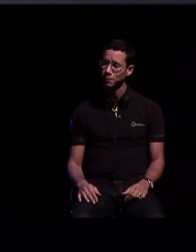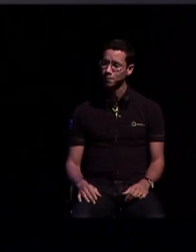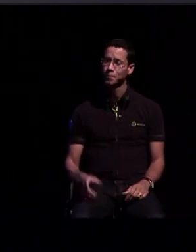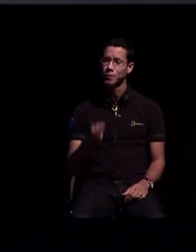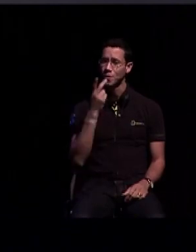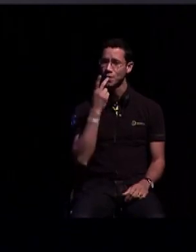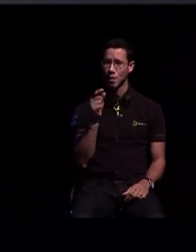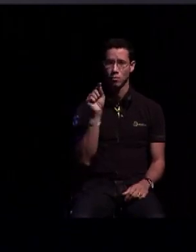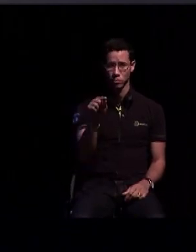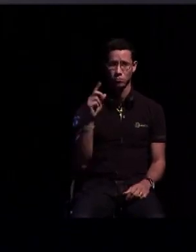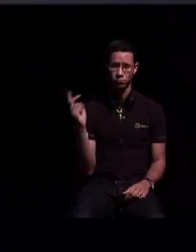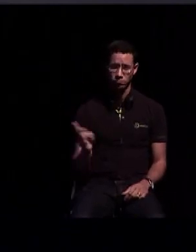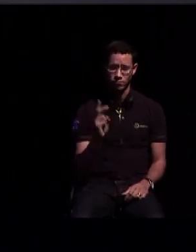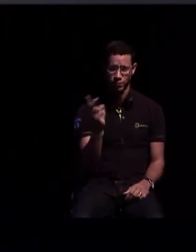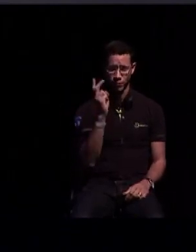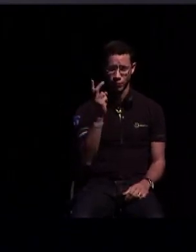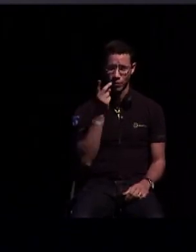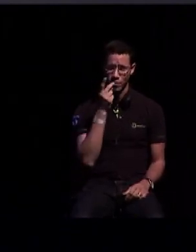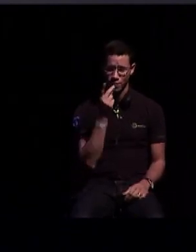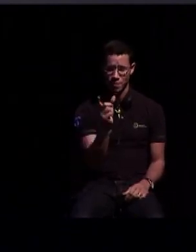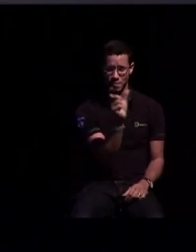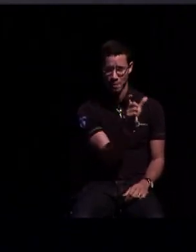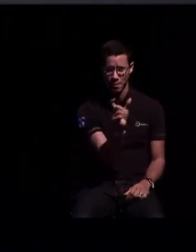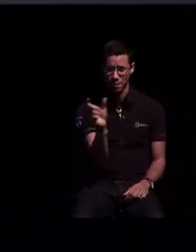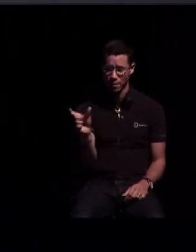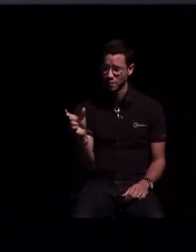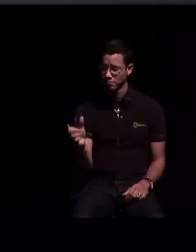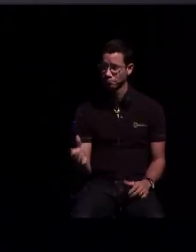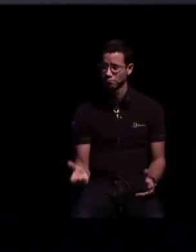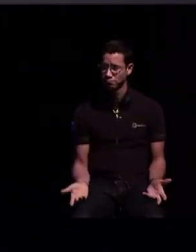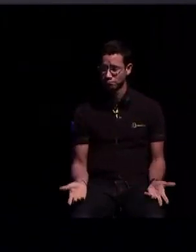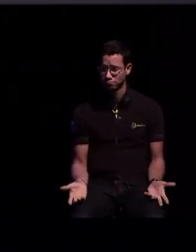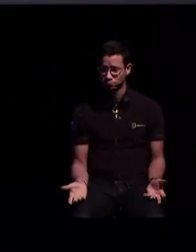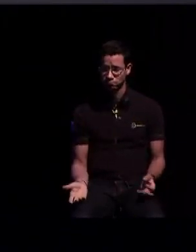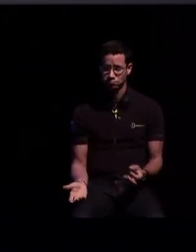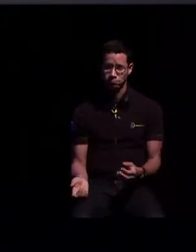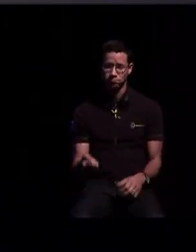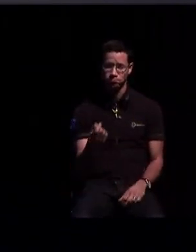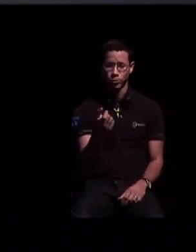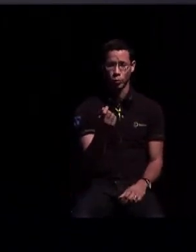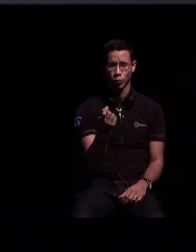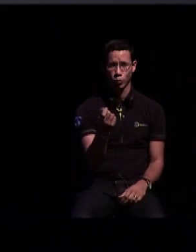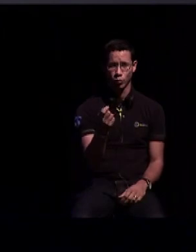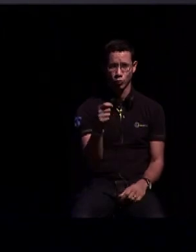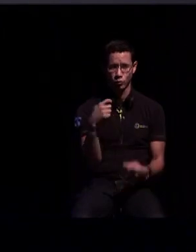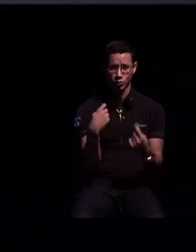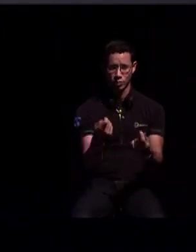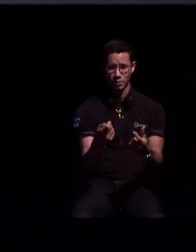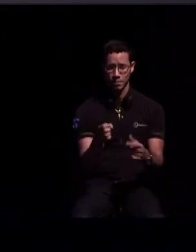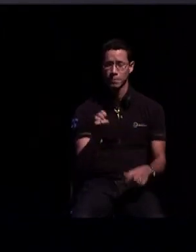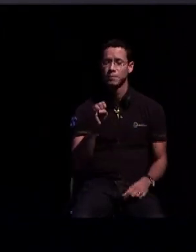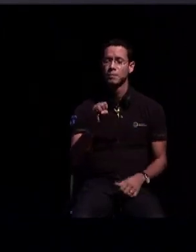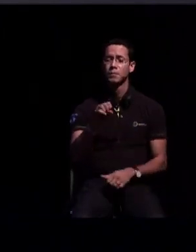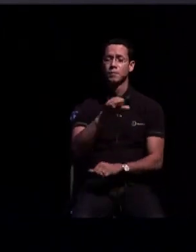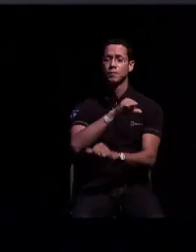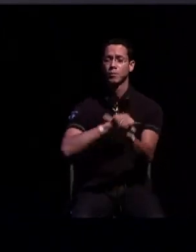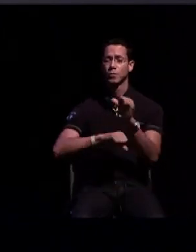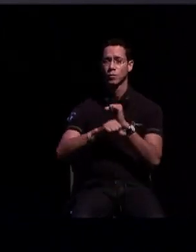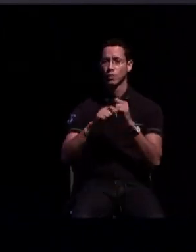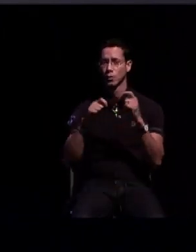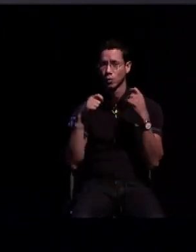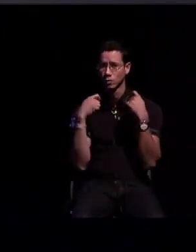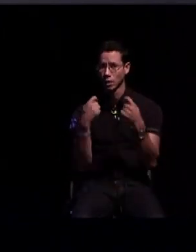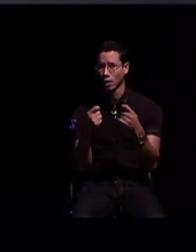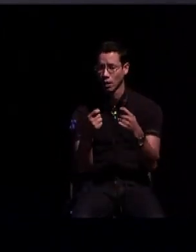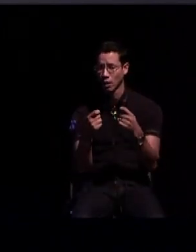pessoa vale alguma coisa com as palavras, isso vai significar muito pouca coisa. Agora, se você dá valor